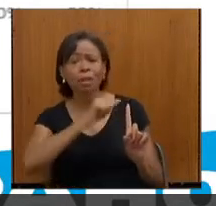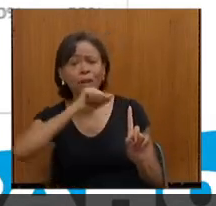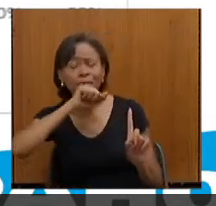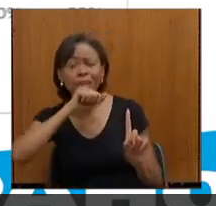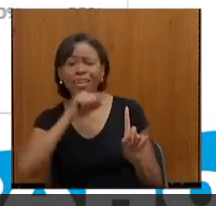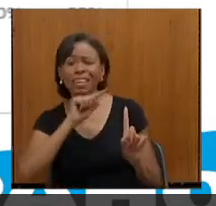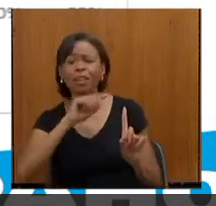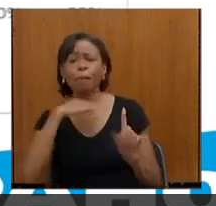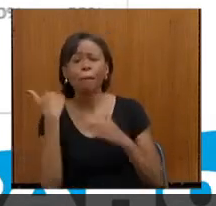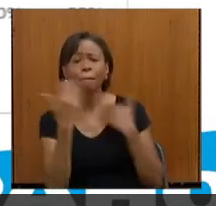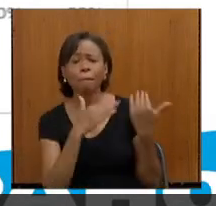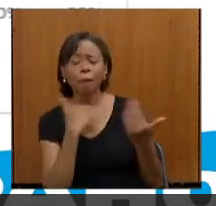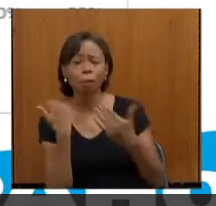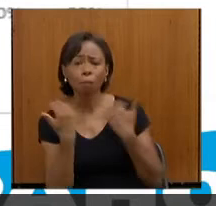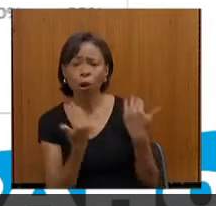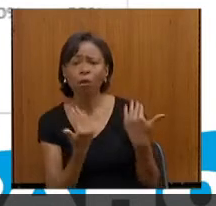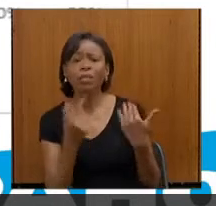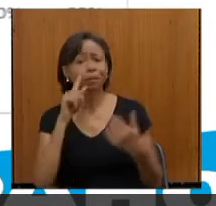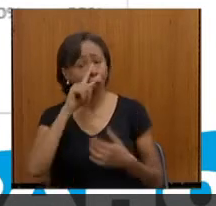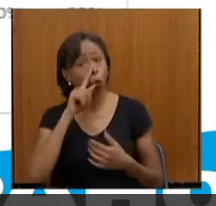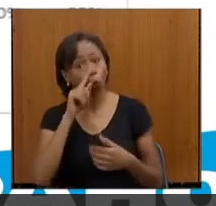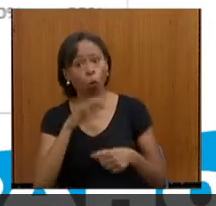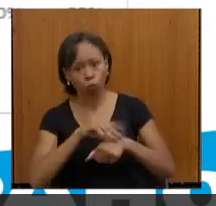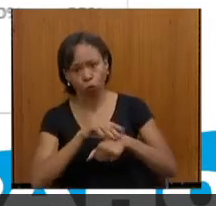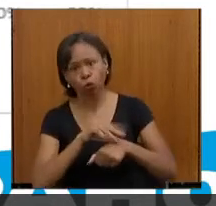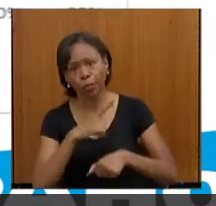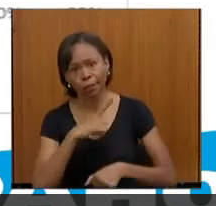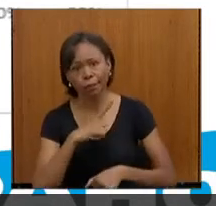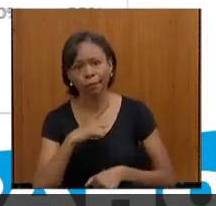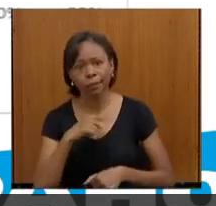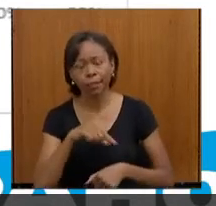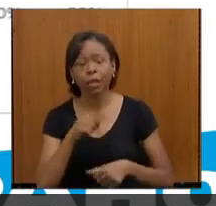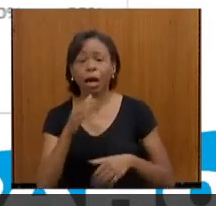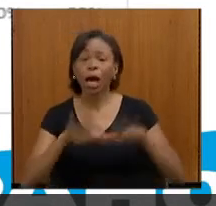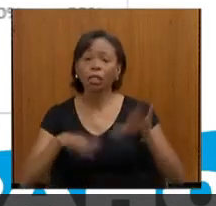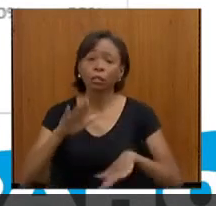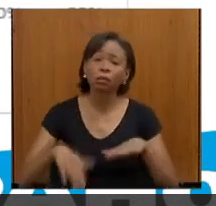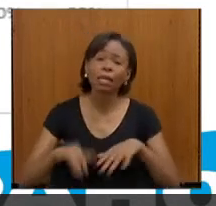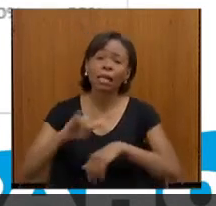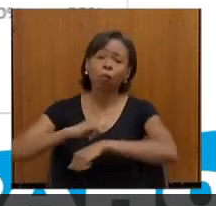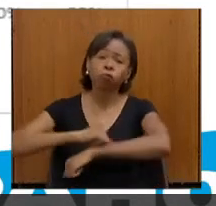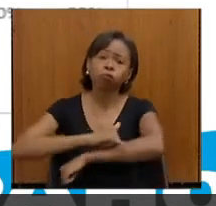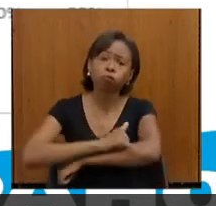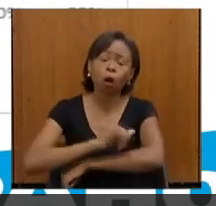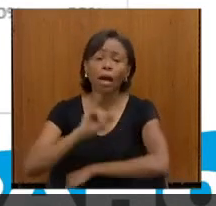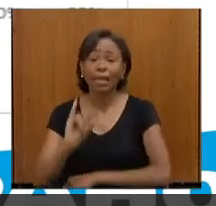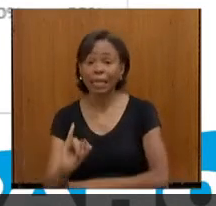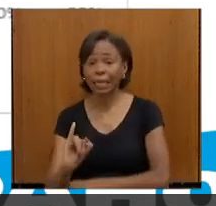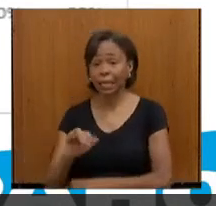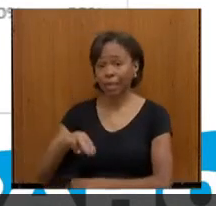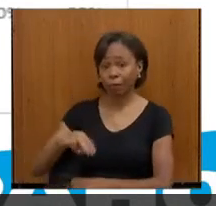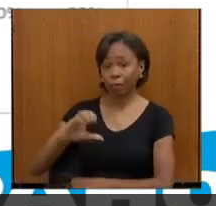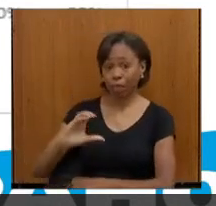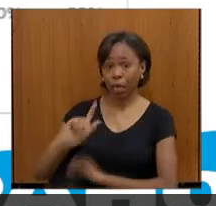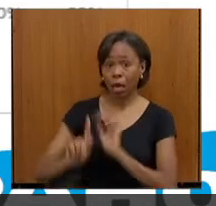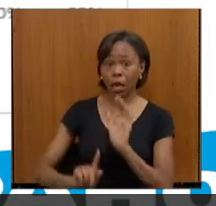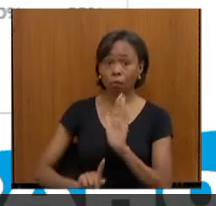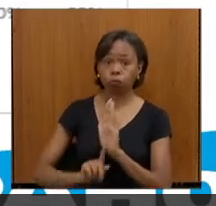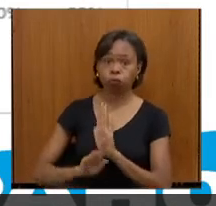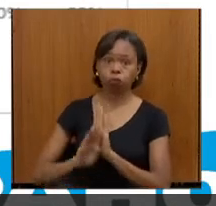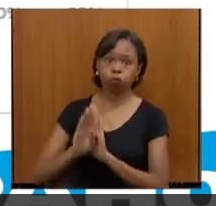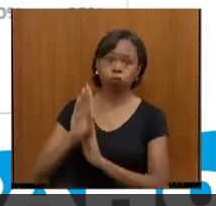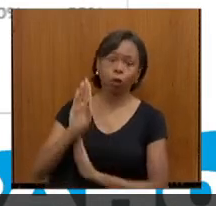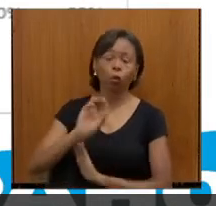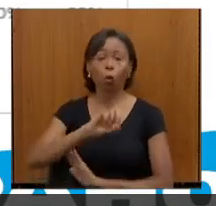mulheres que eram alto risco, eram obesas, tinham IMC alto ou tinham